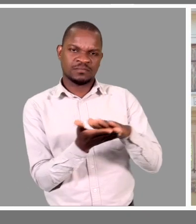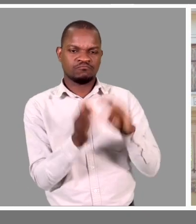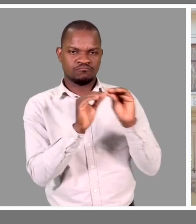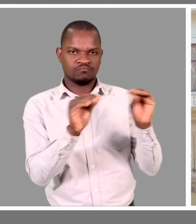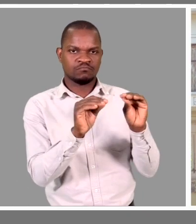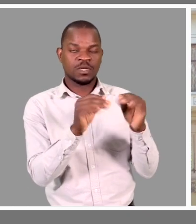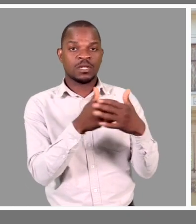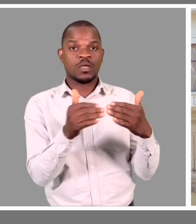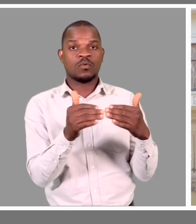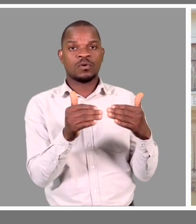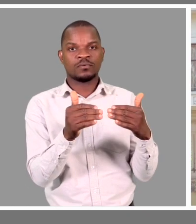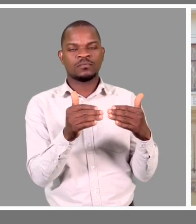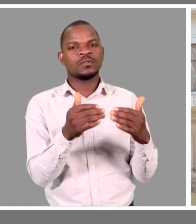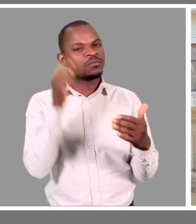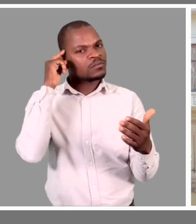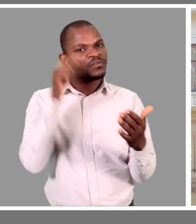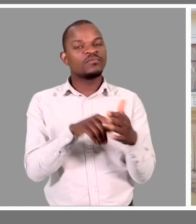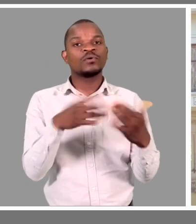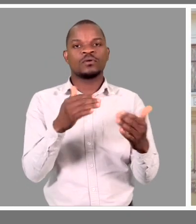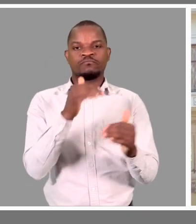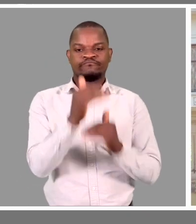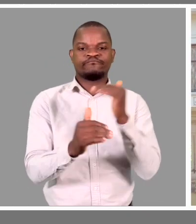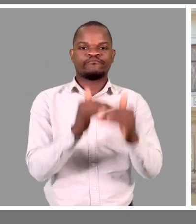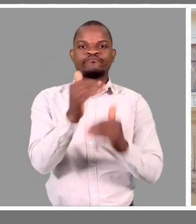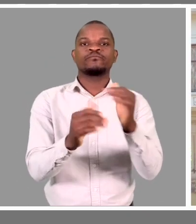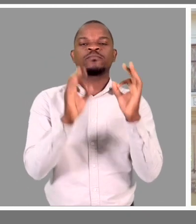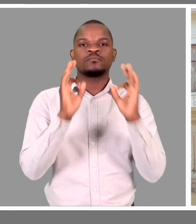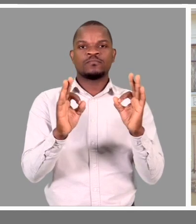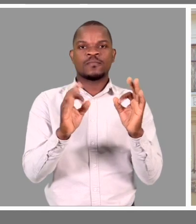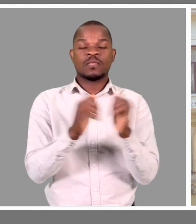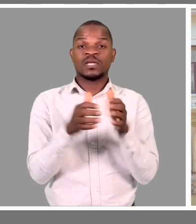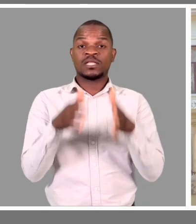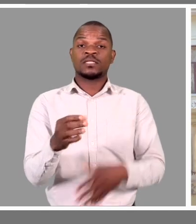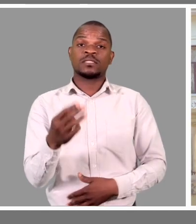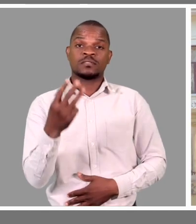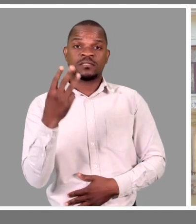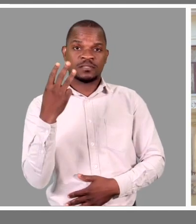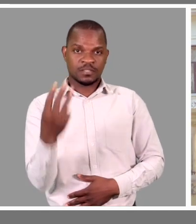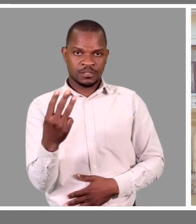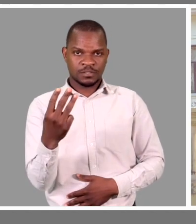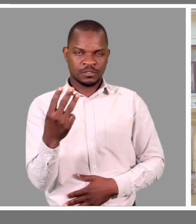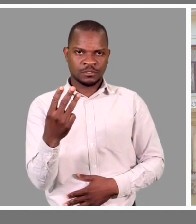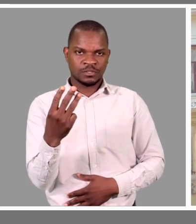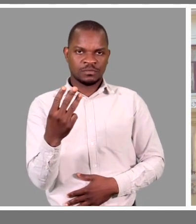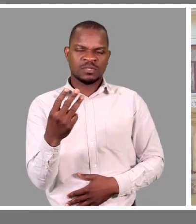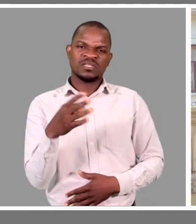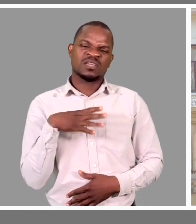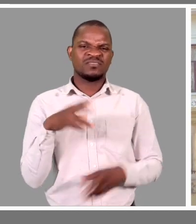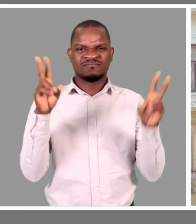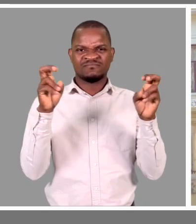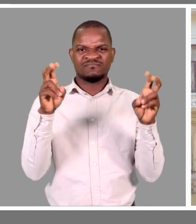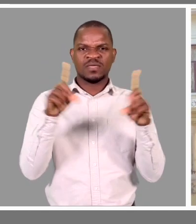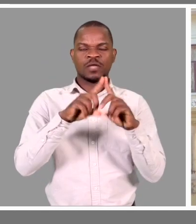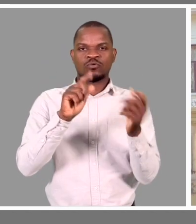nas classes iniciais com essa língua, é que vimos que a evolução nessas crianças é muito positiva. Na terceira classe, há